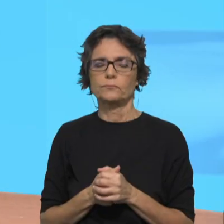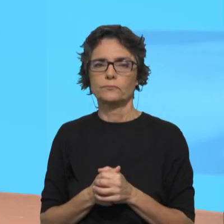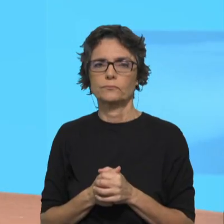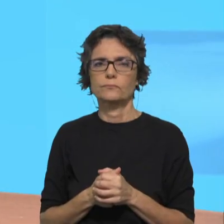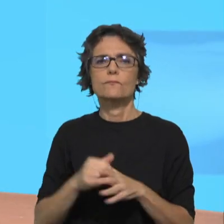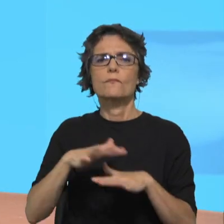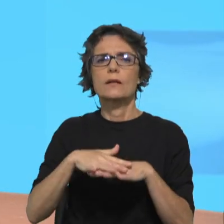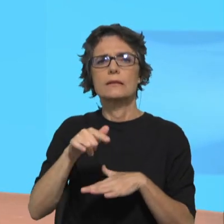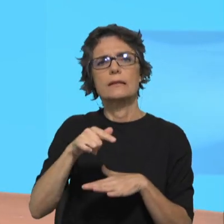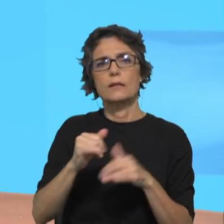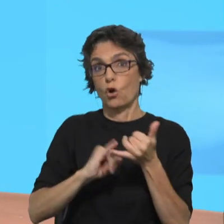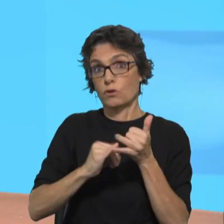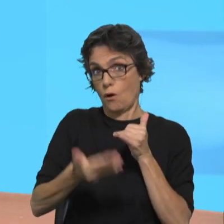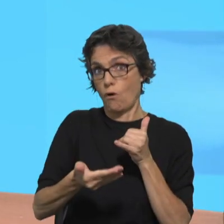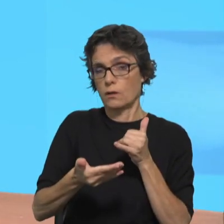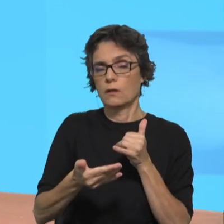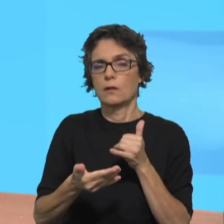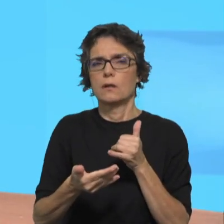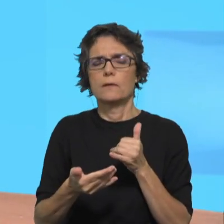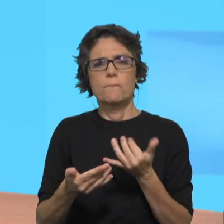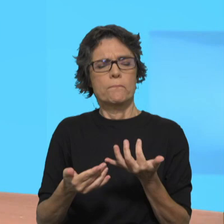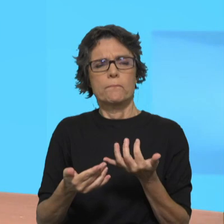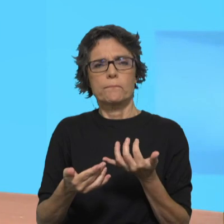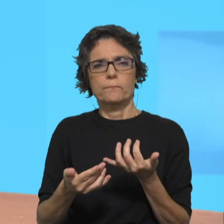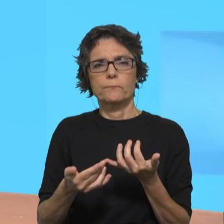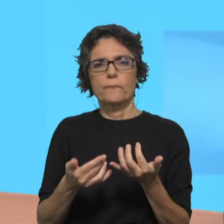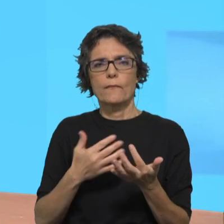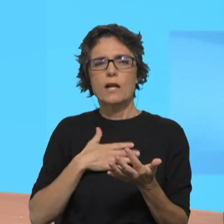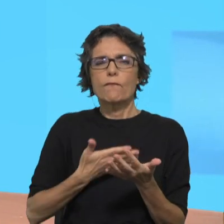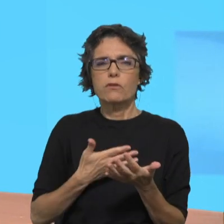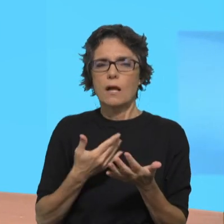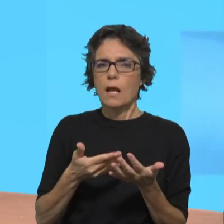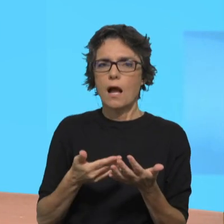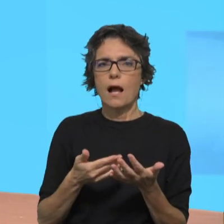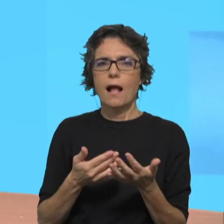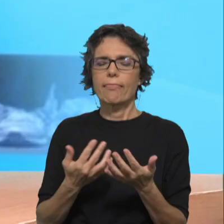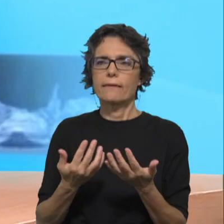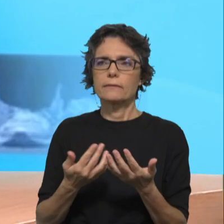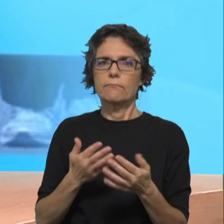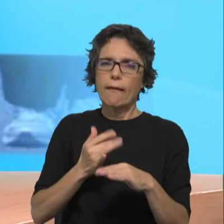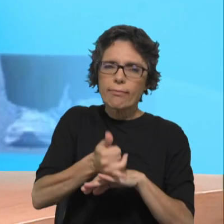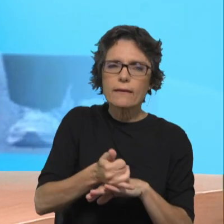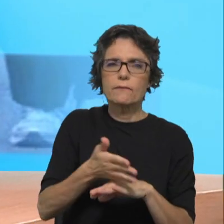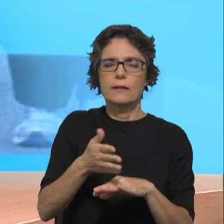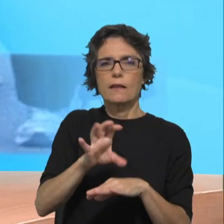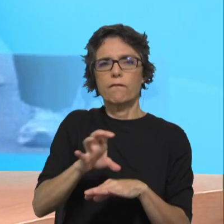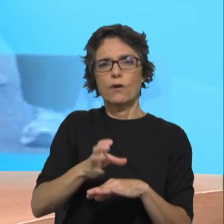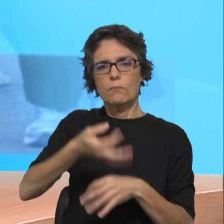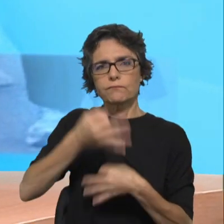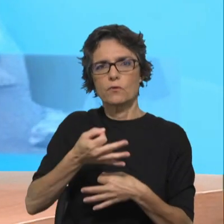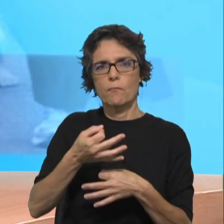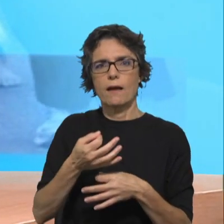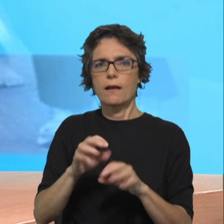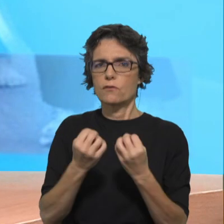associação, Juan, há aqui também um propósito de intervenção mais formal na sociedade sobre o tema. Está inscrito